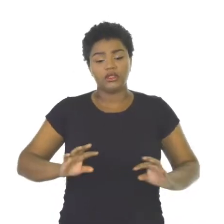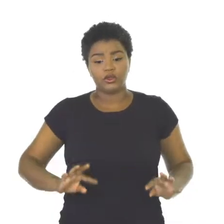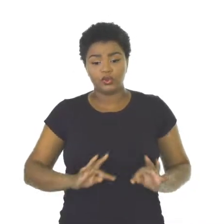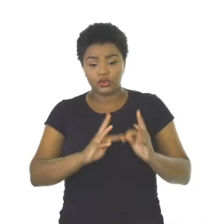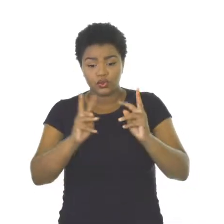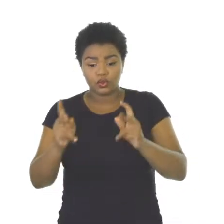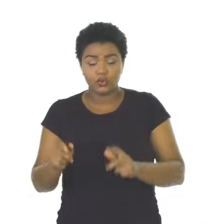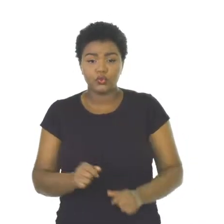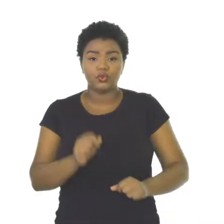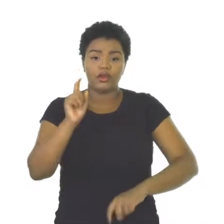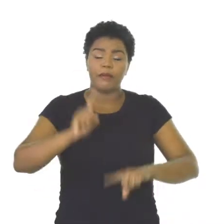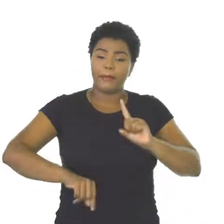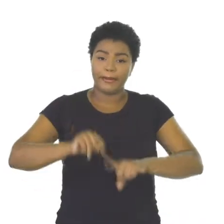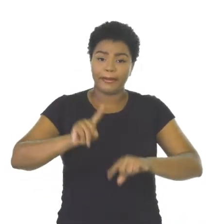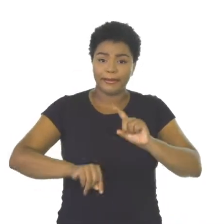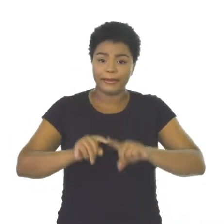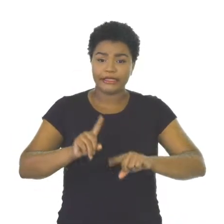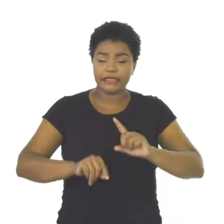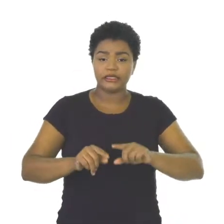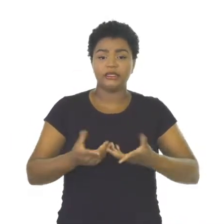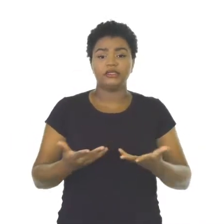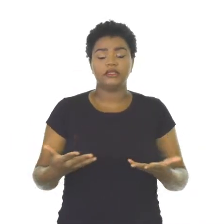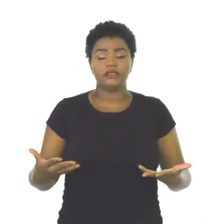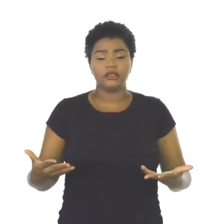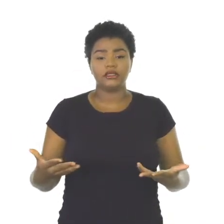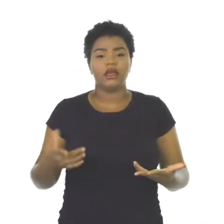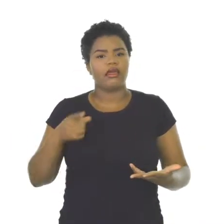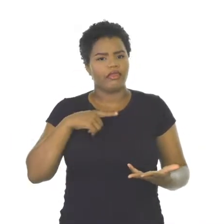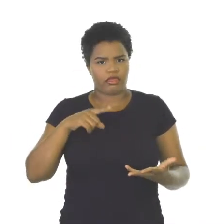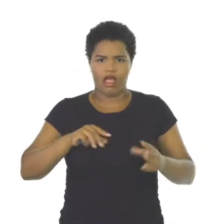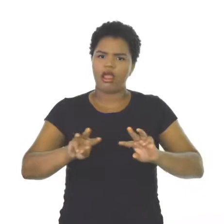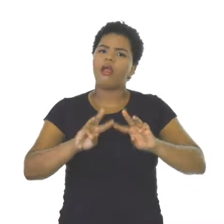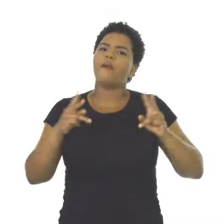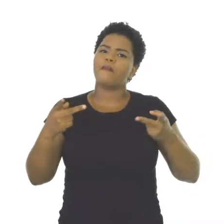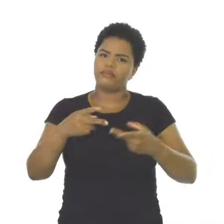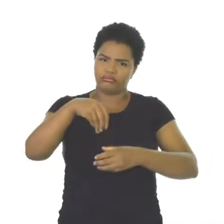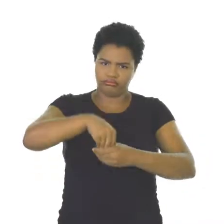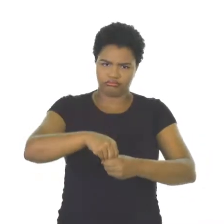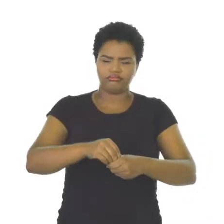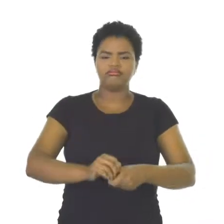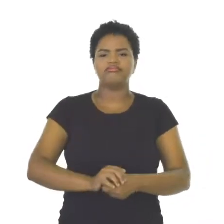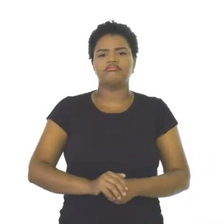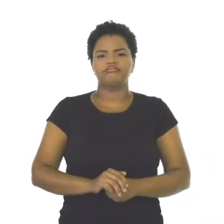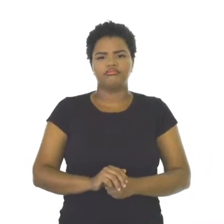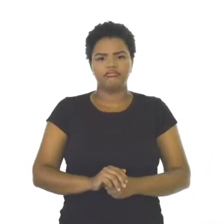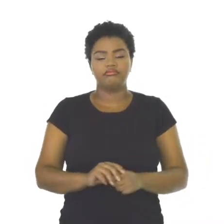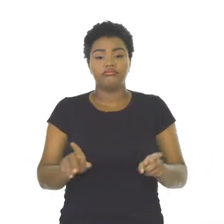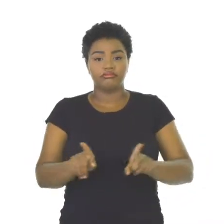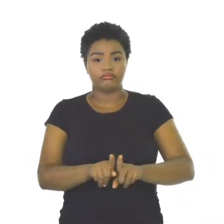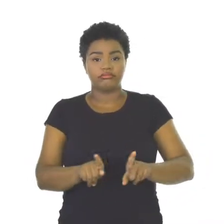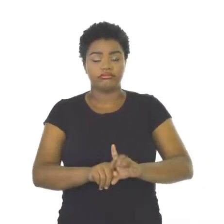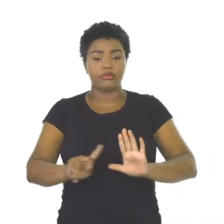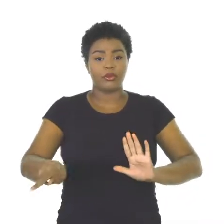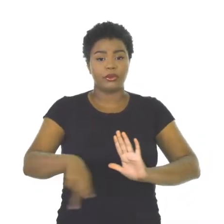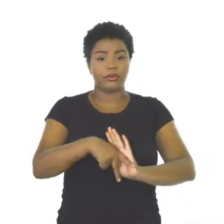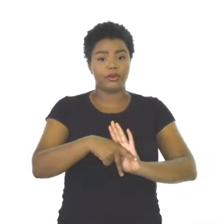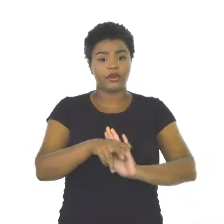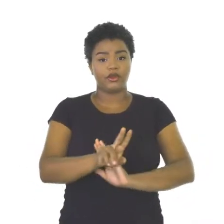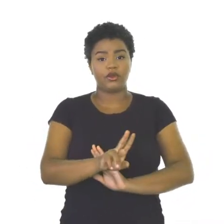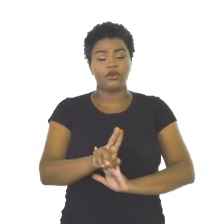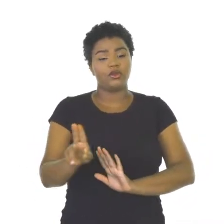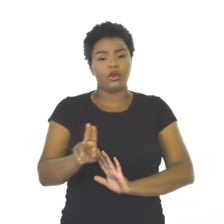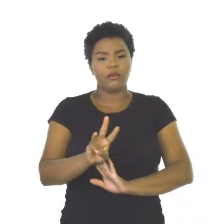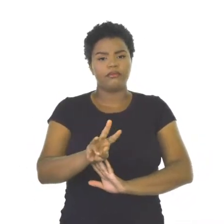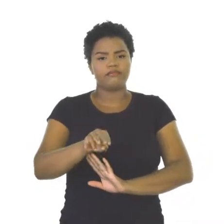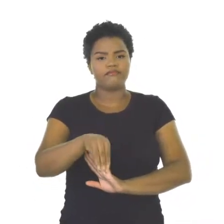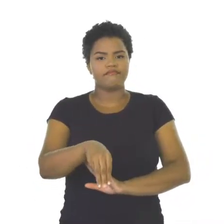esses objetos, eles têm matéria e eles também têm uma propriedade que a gente chama de massa. O que é